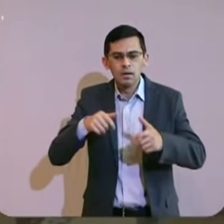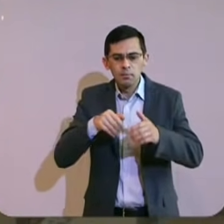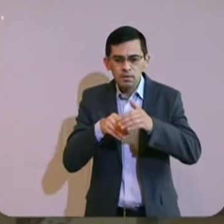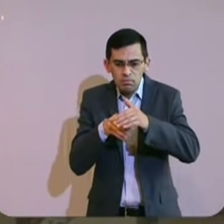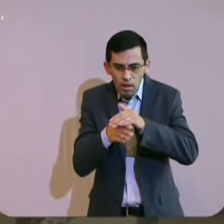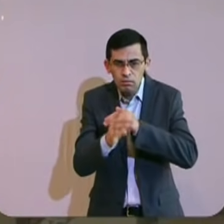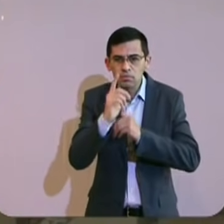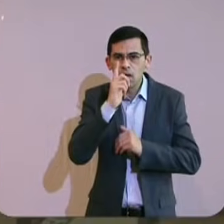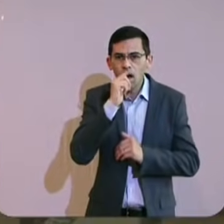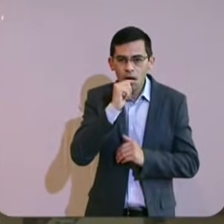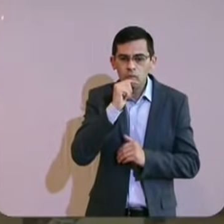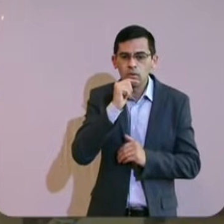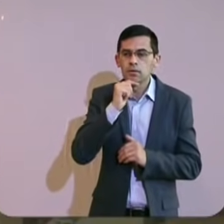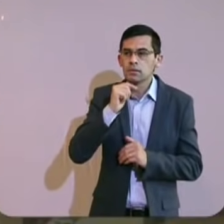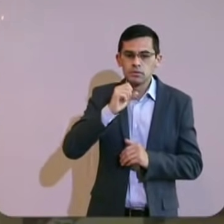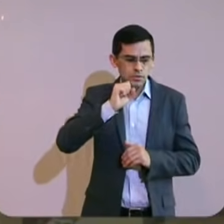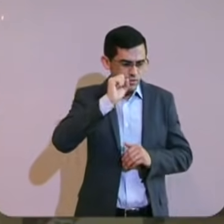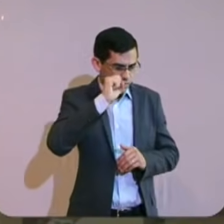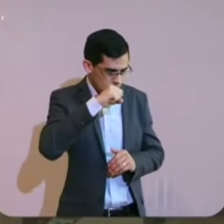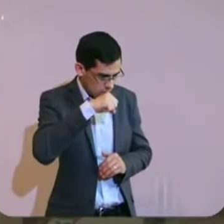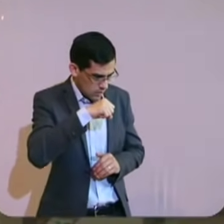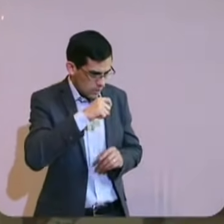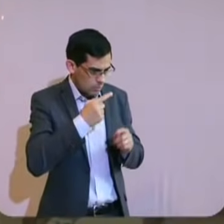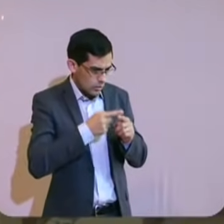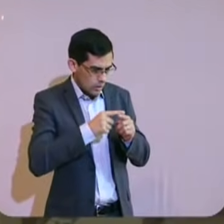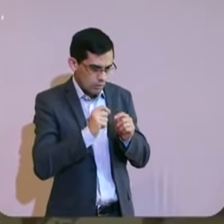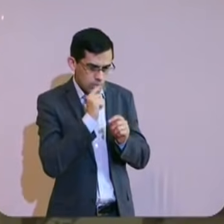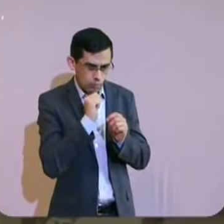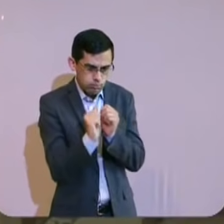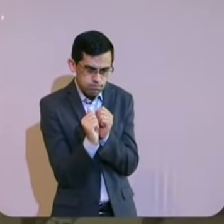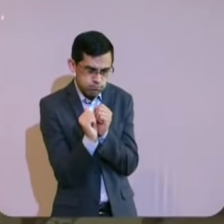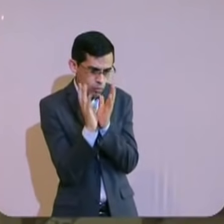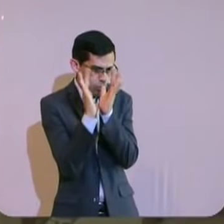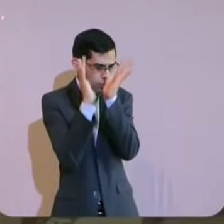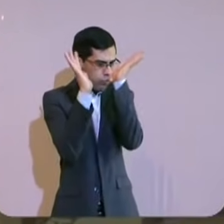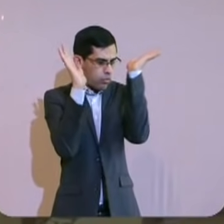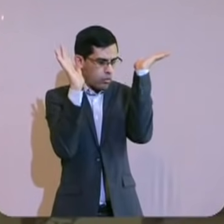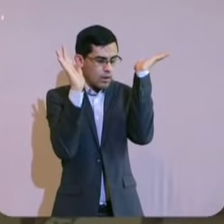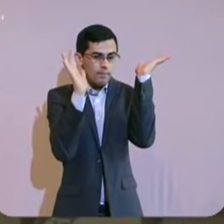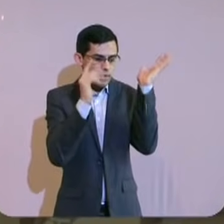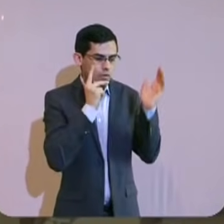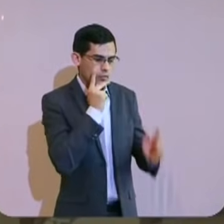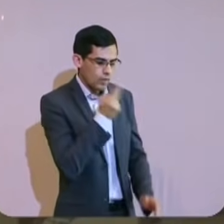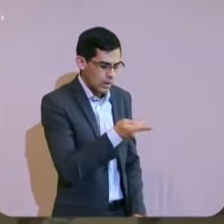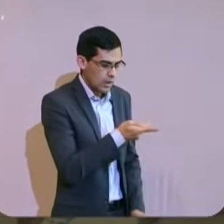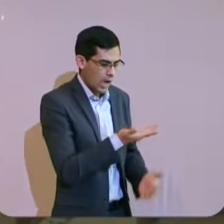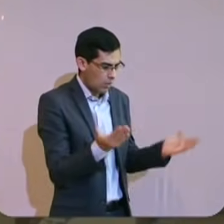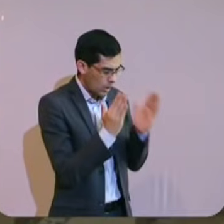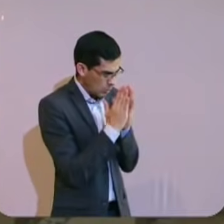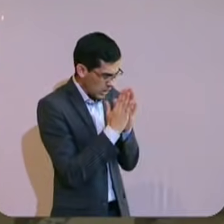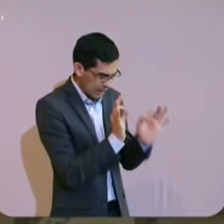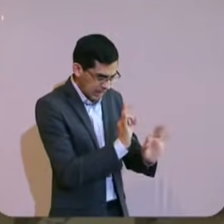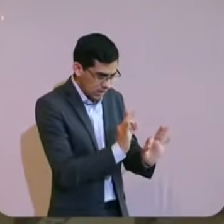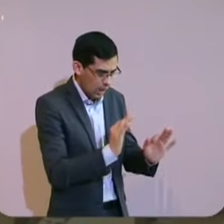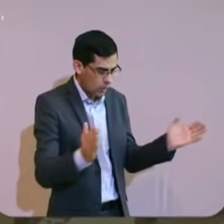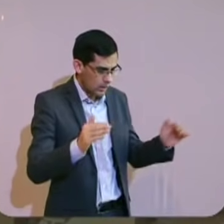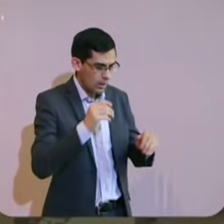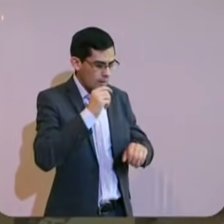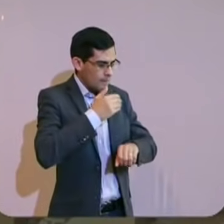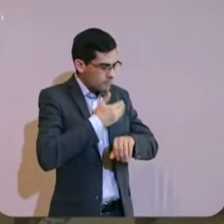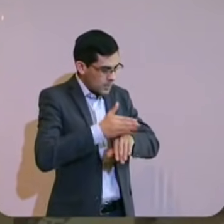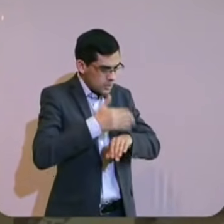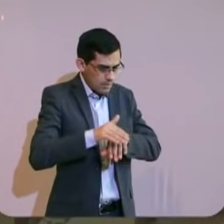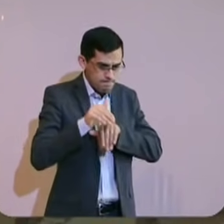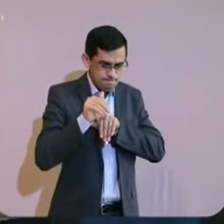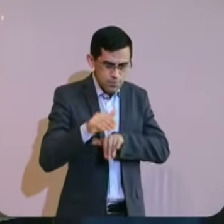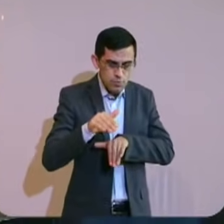mar? É, para dentro do mar, porque eu vou abrir o mar, eu falei para você, agora não é hora não, agora é hora